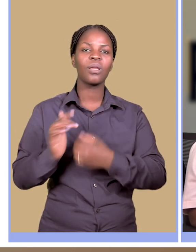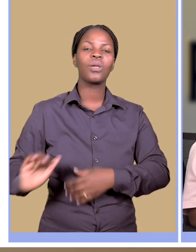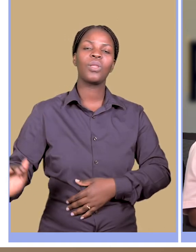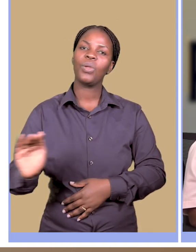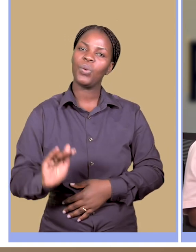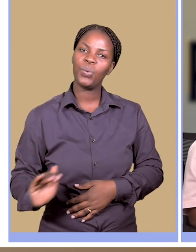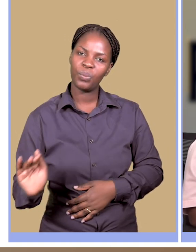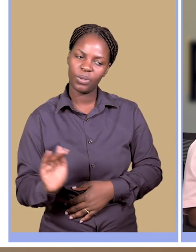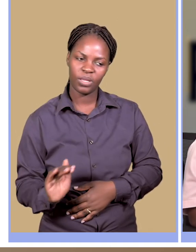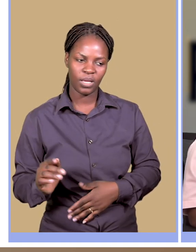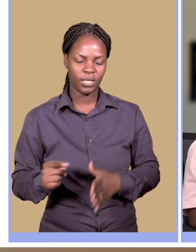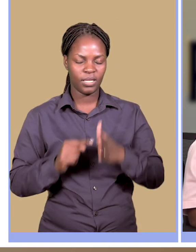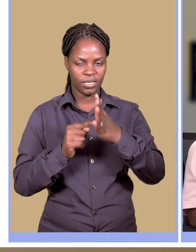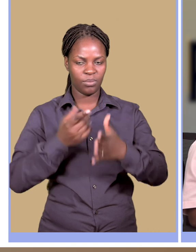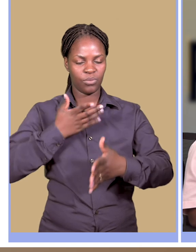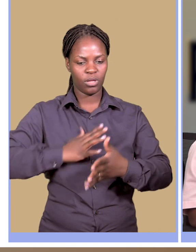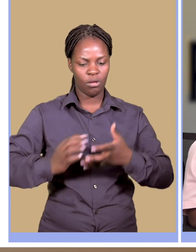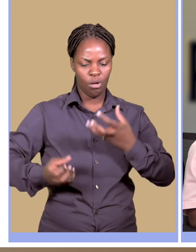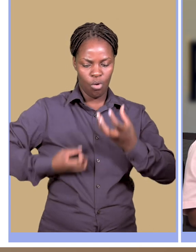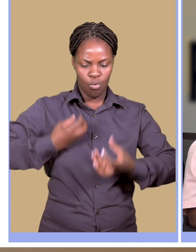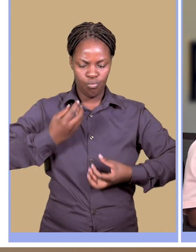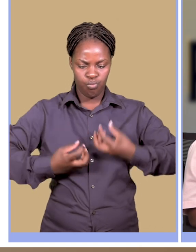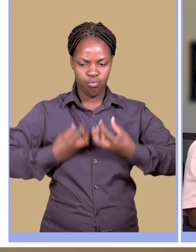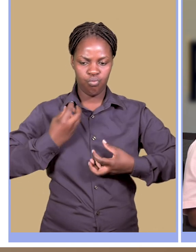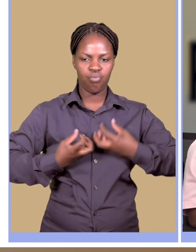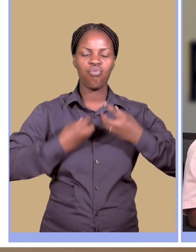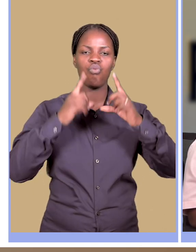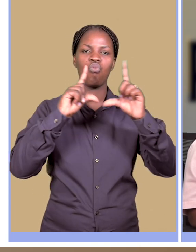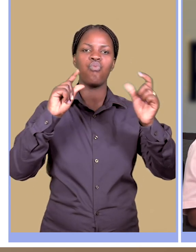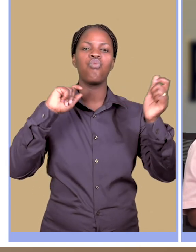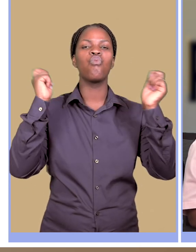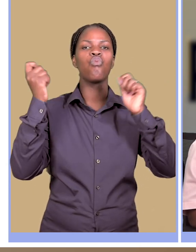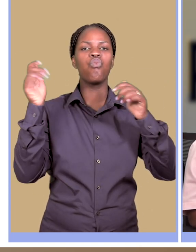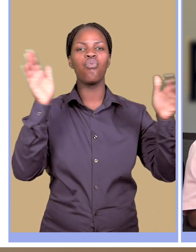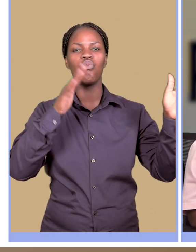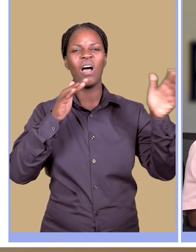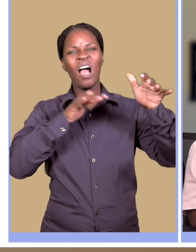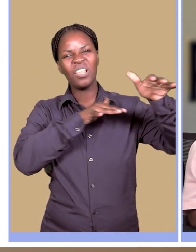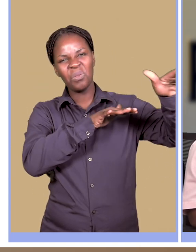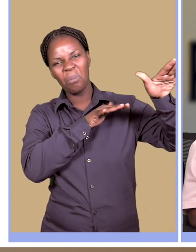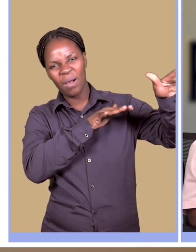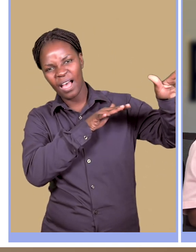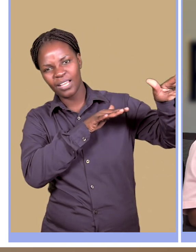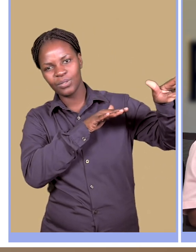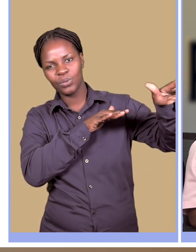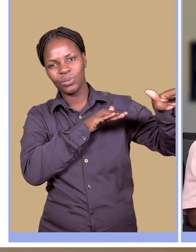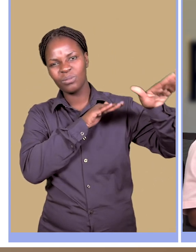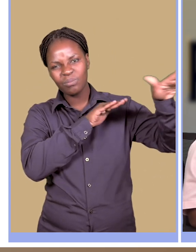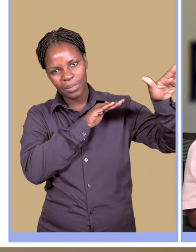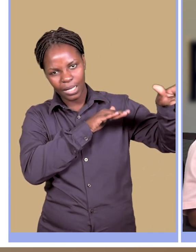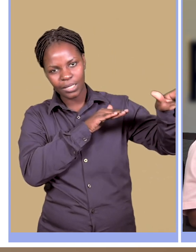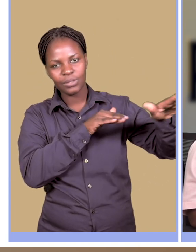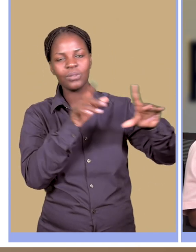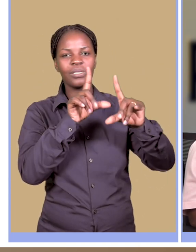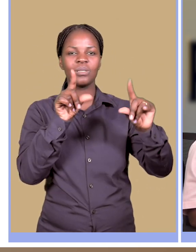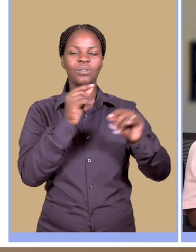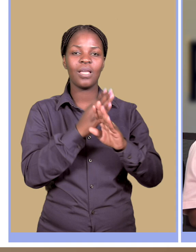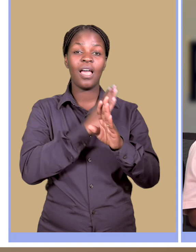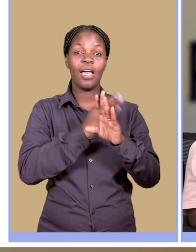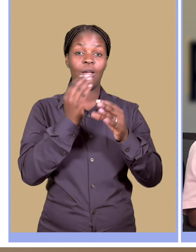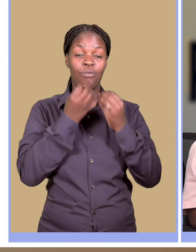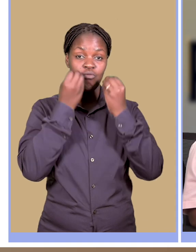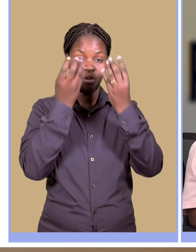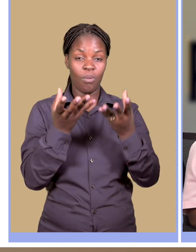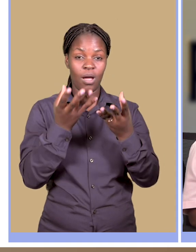nas comunidades que querem falar sobre a mudança climática na zona, ou seja, o aviso prévio